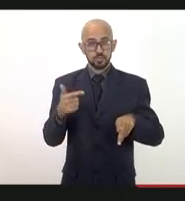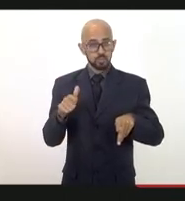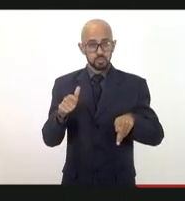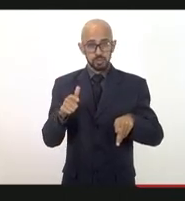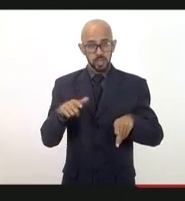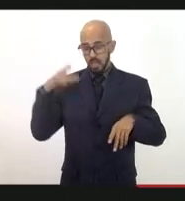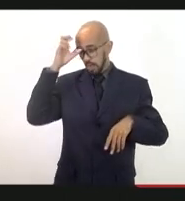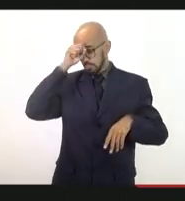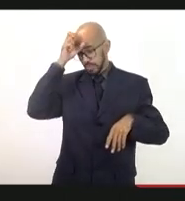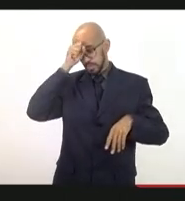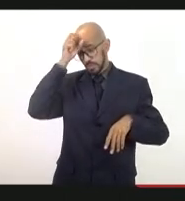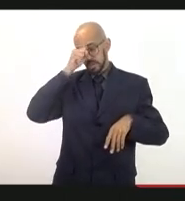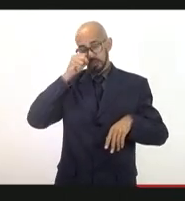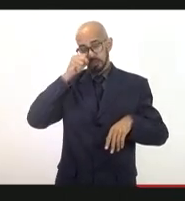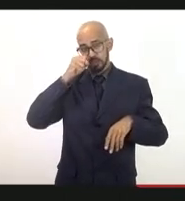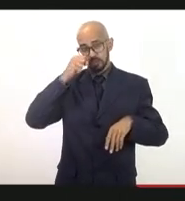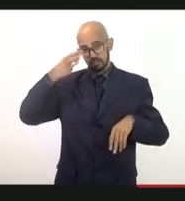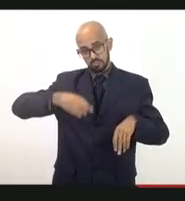muitas das vezes,